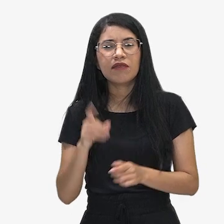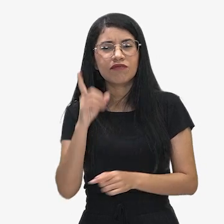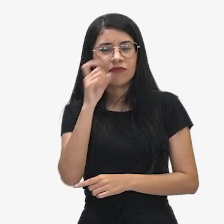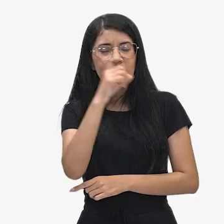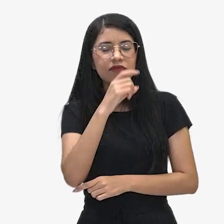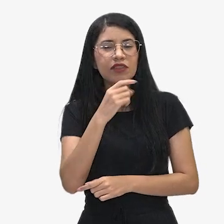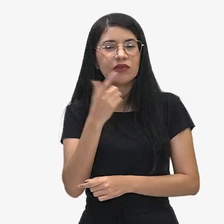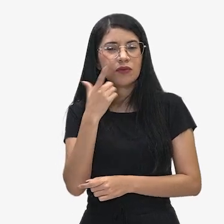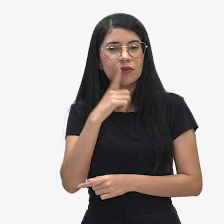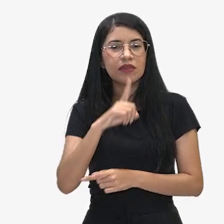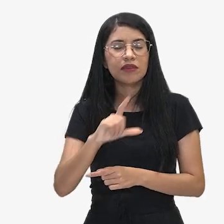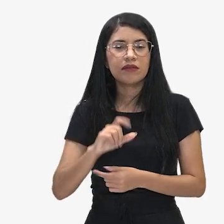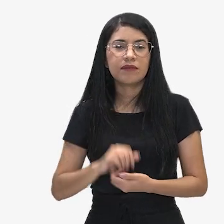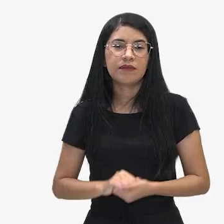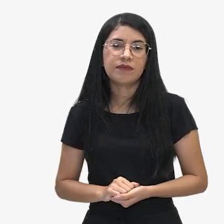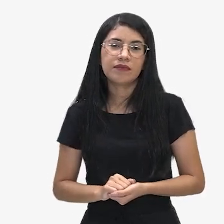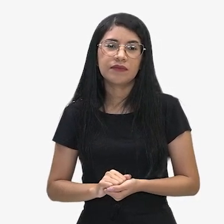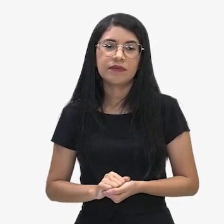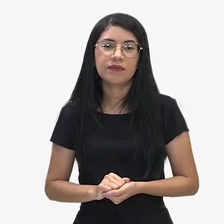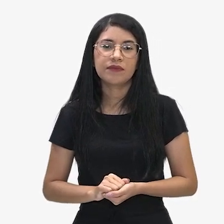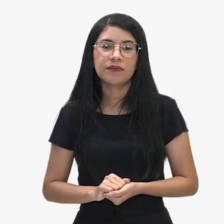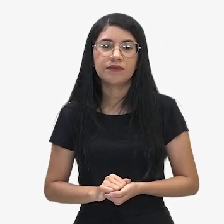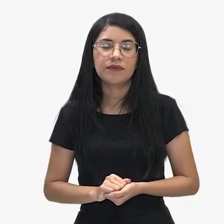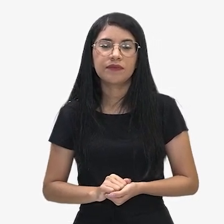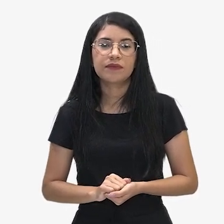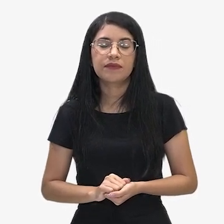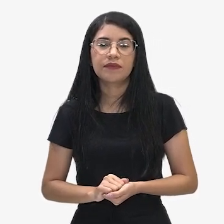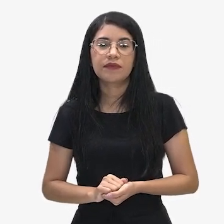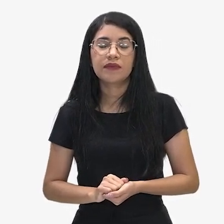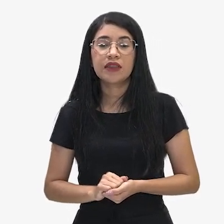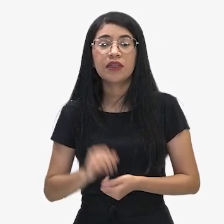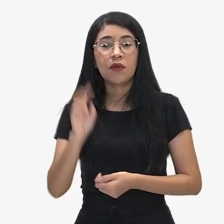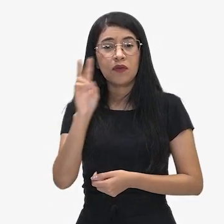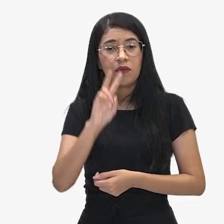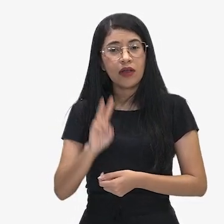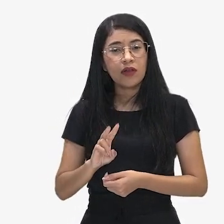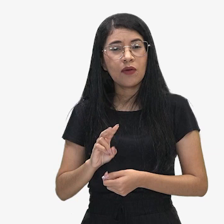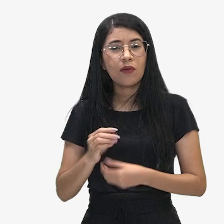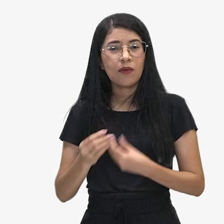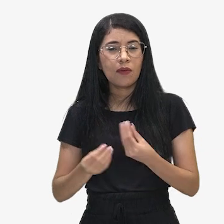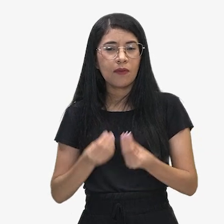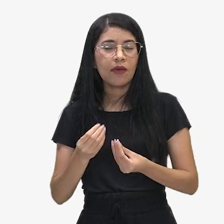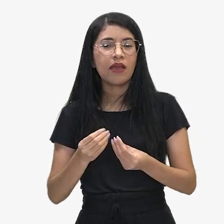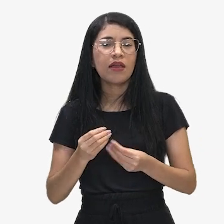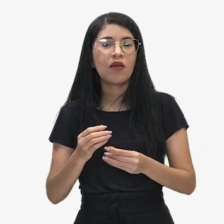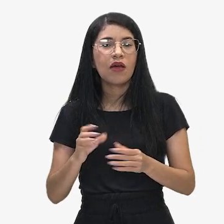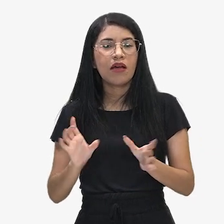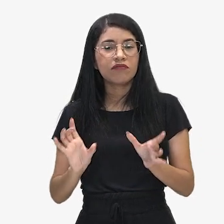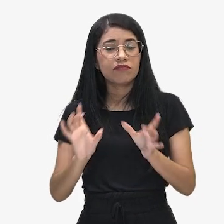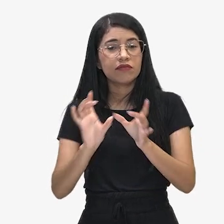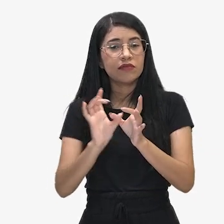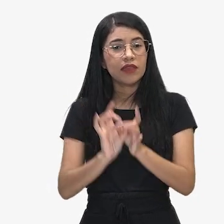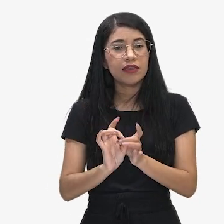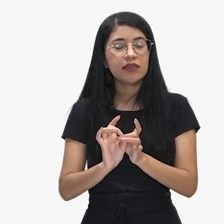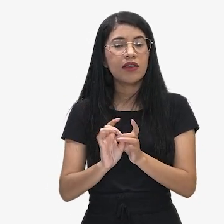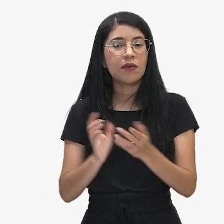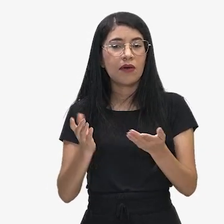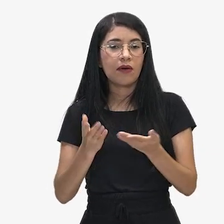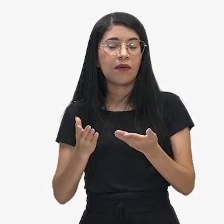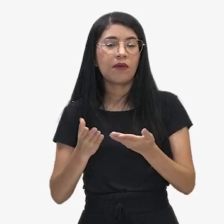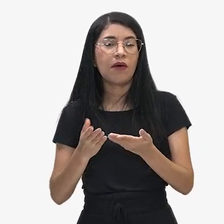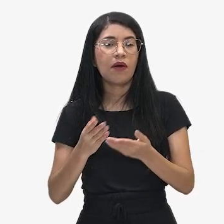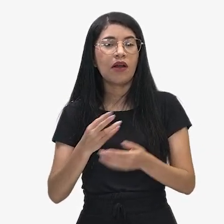fato, vencer a guerra. O Vietnã passa pelo processo de unificação, se tornando